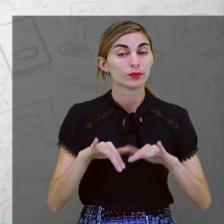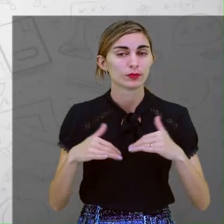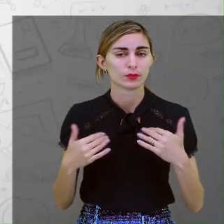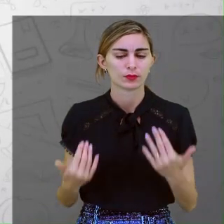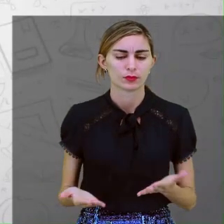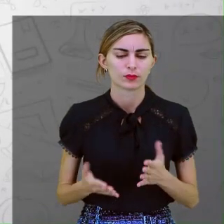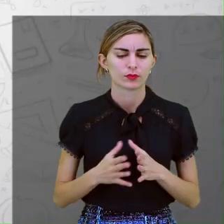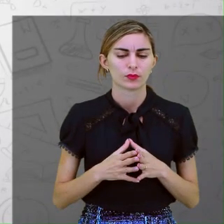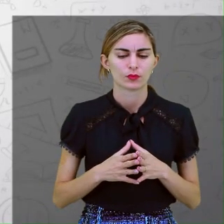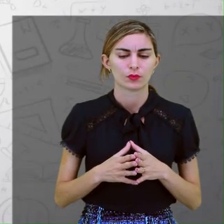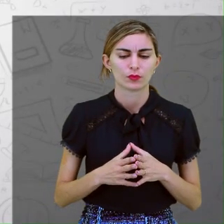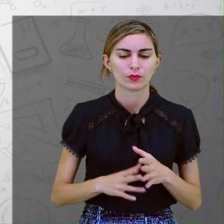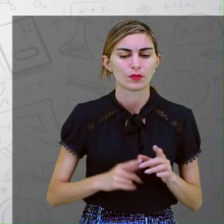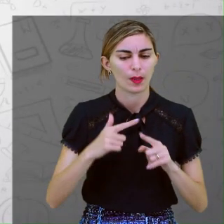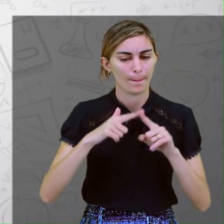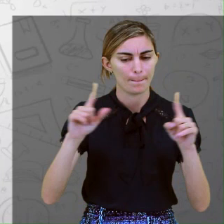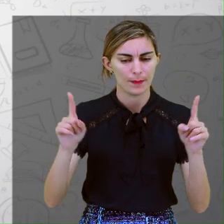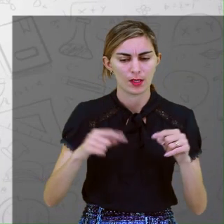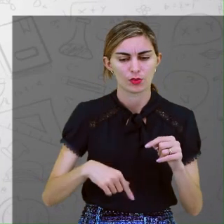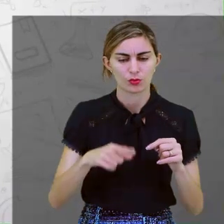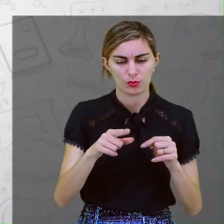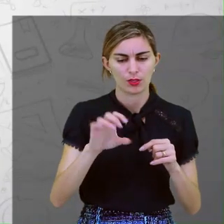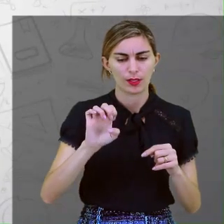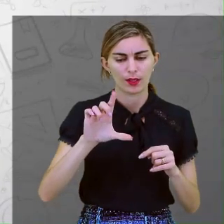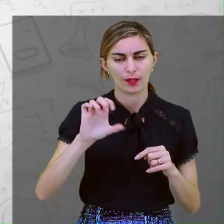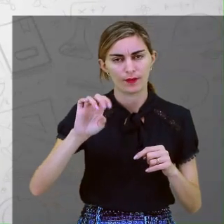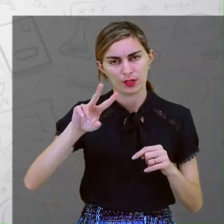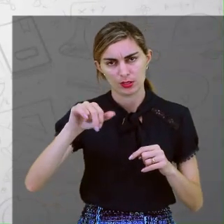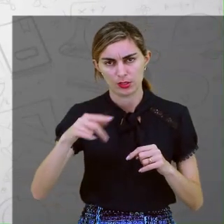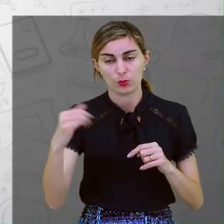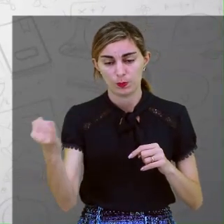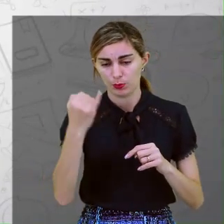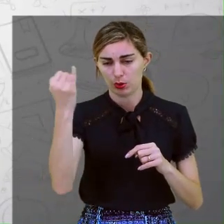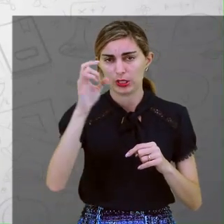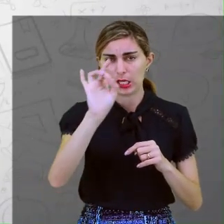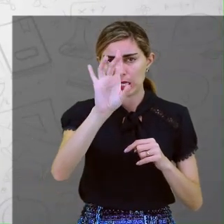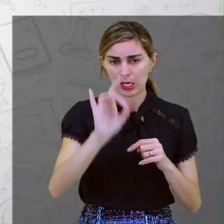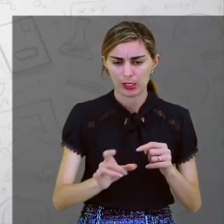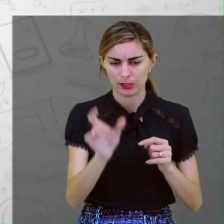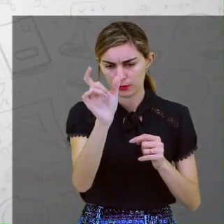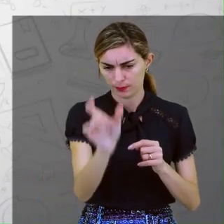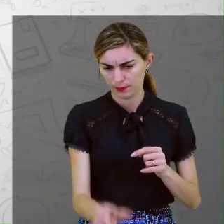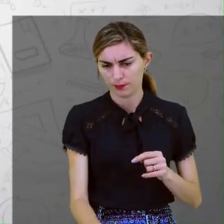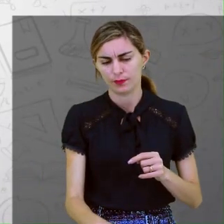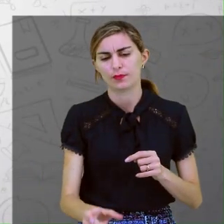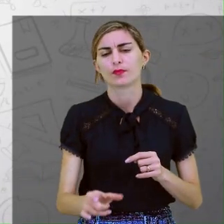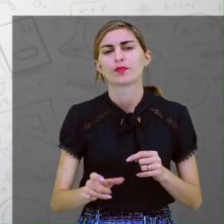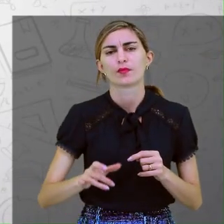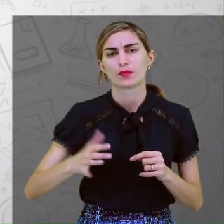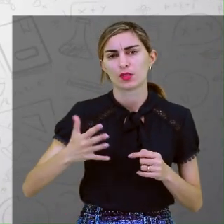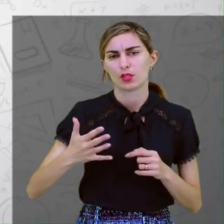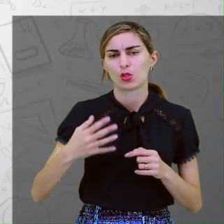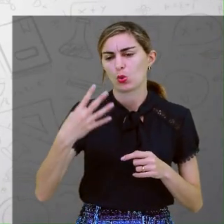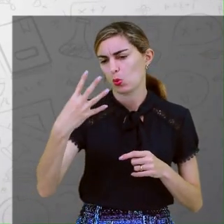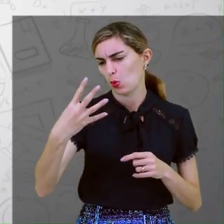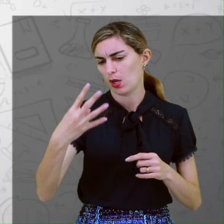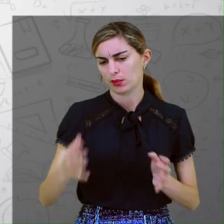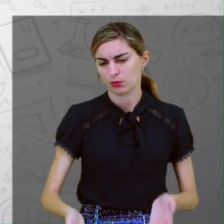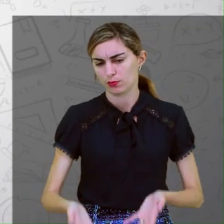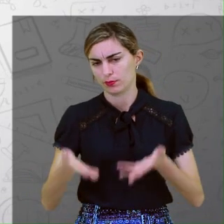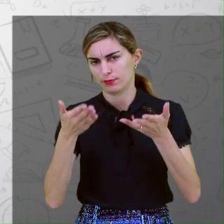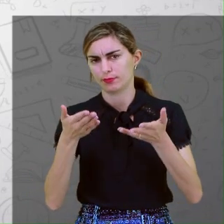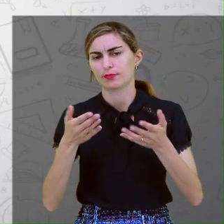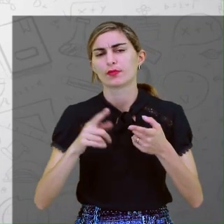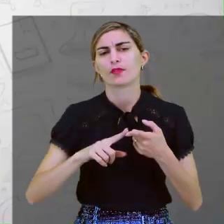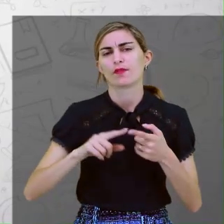Então, mais uma elevação, é importante que em cada ambiente, né, no mínimo, as 4 elevações